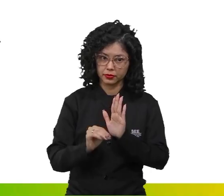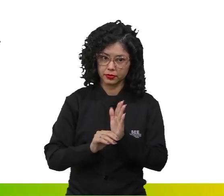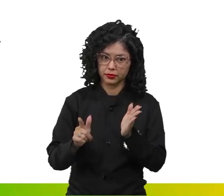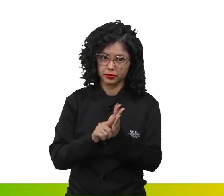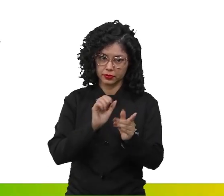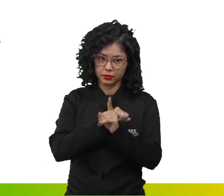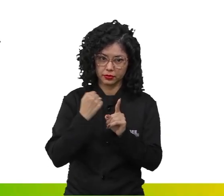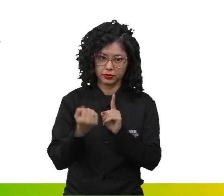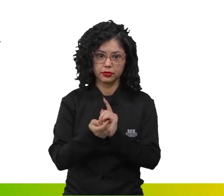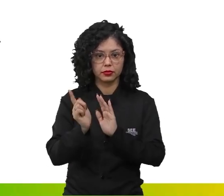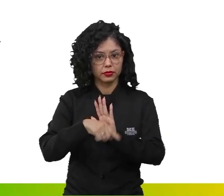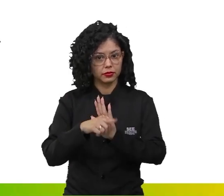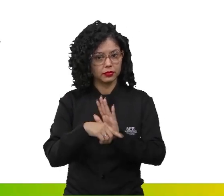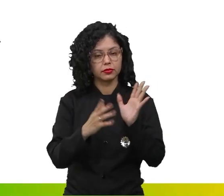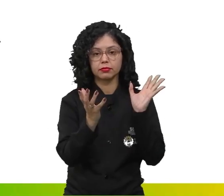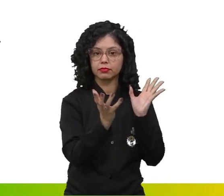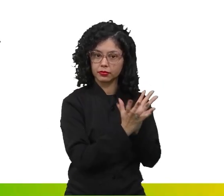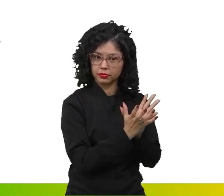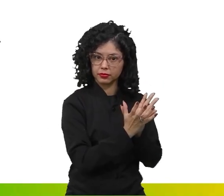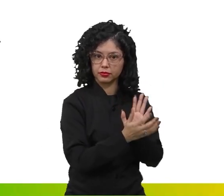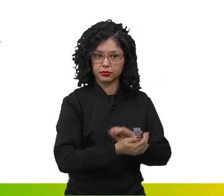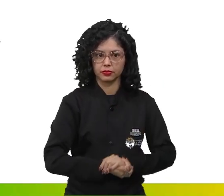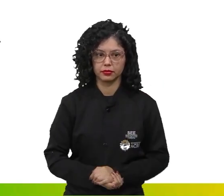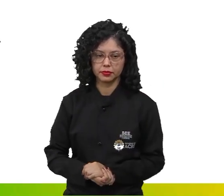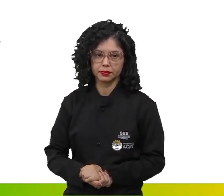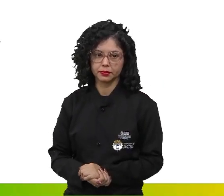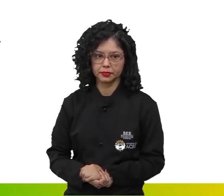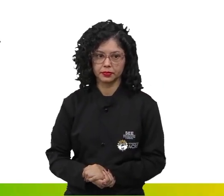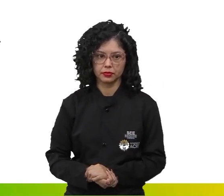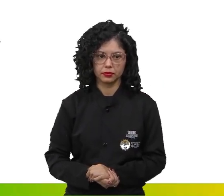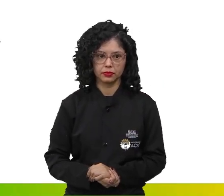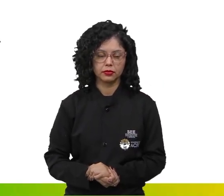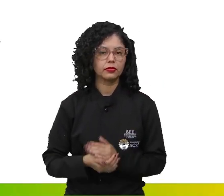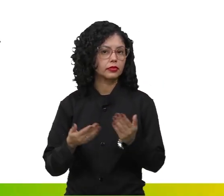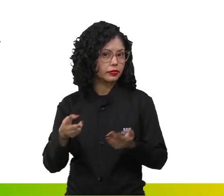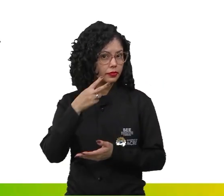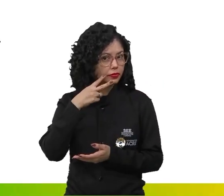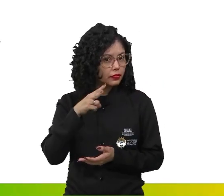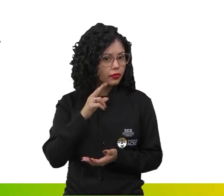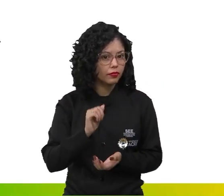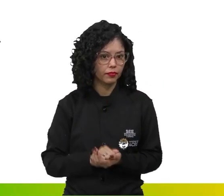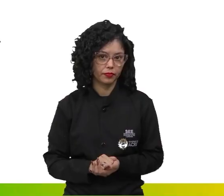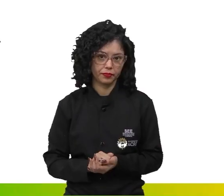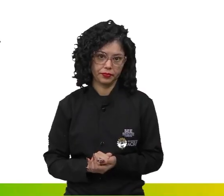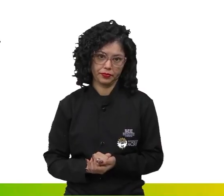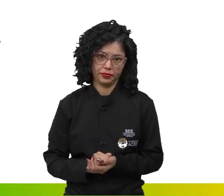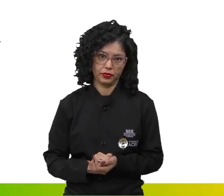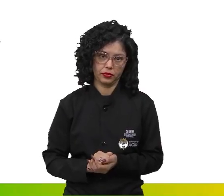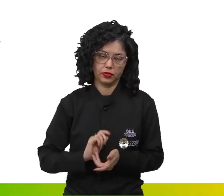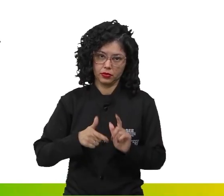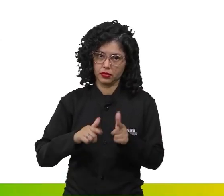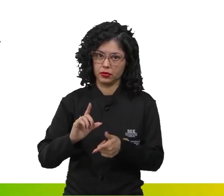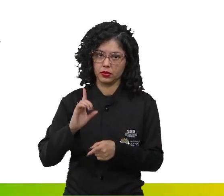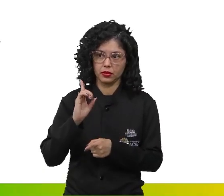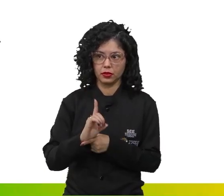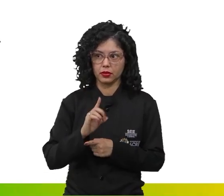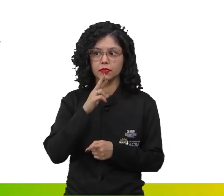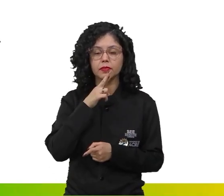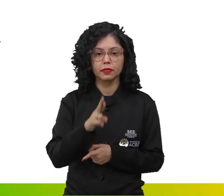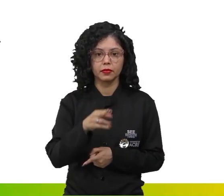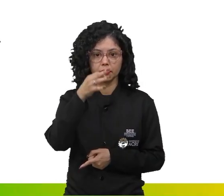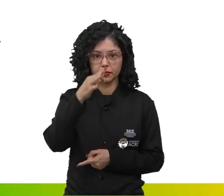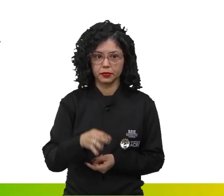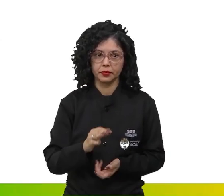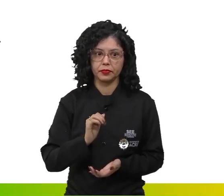determinados papéis sociais a gênero ou classe. Então, observa aqui que eu tenho a letra D como a minha